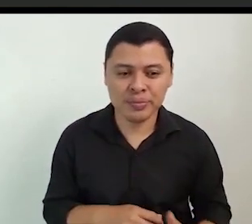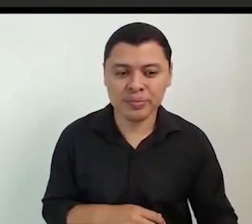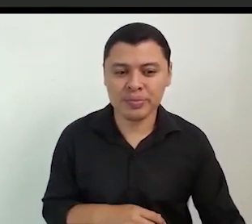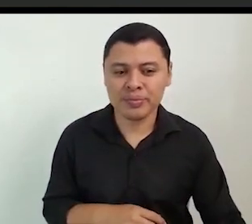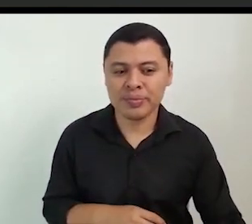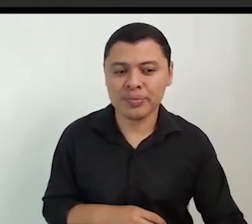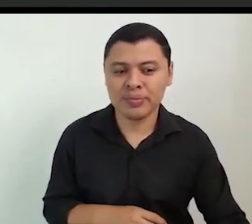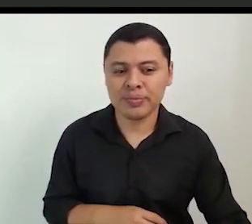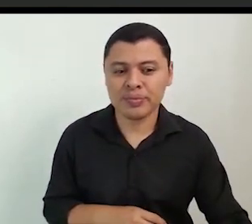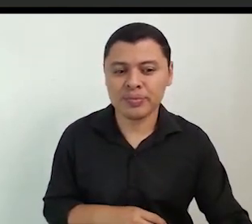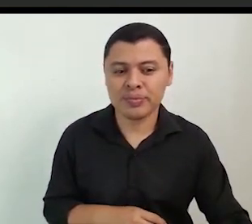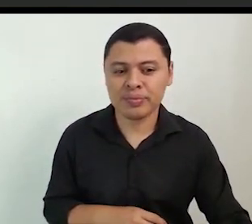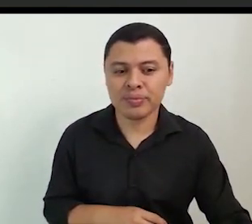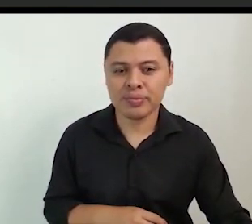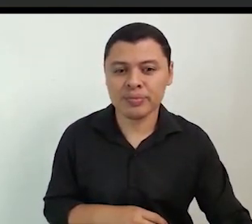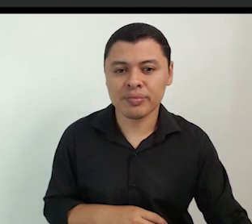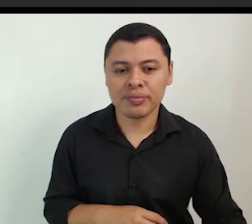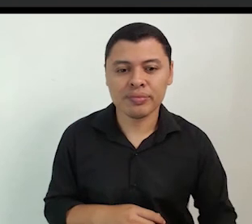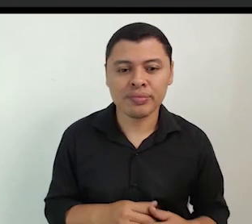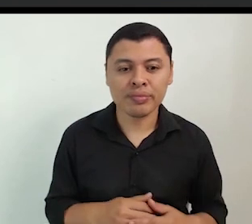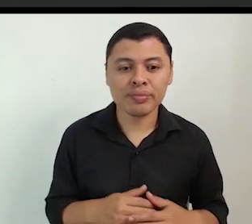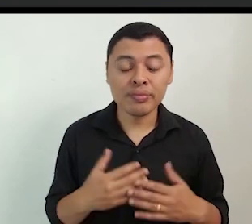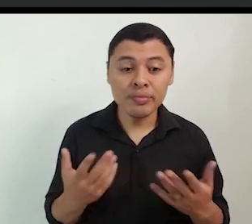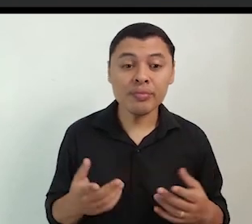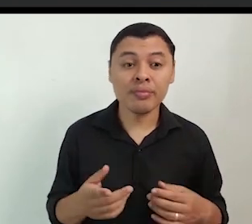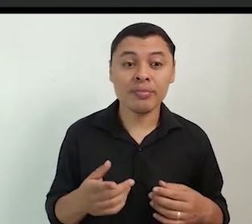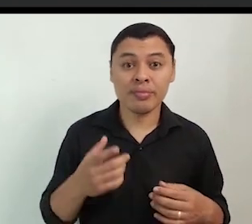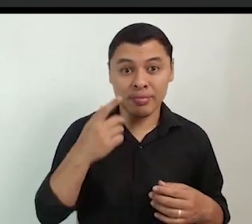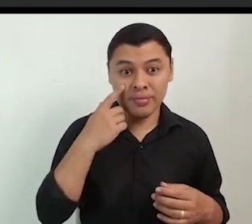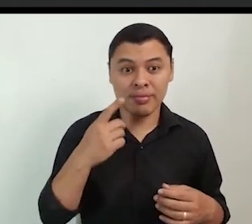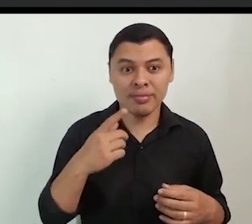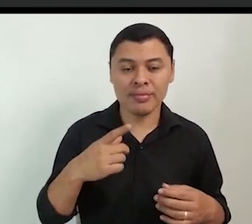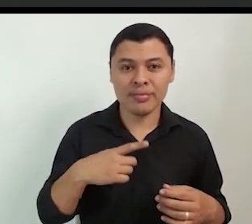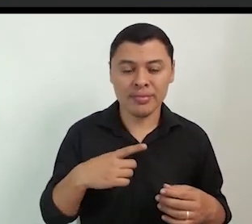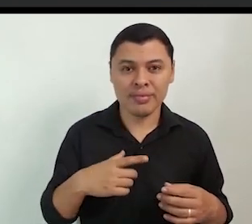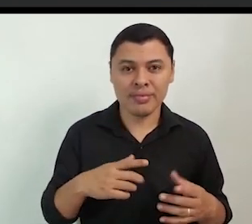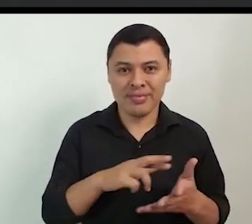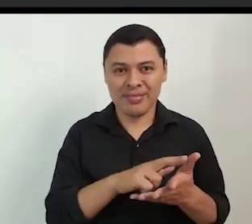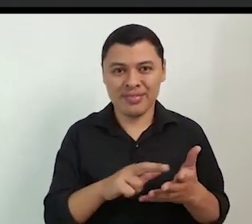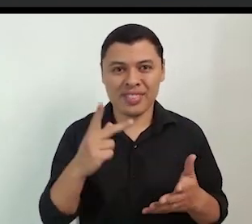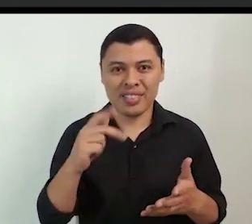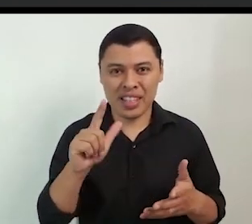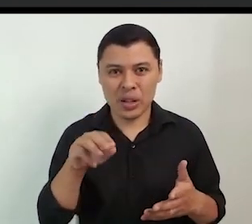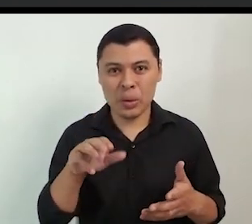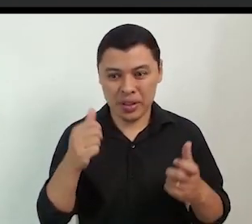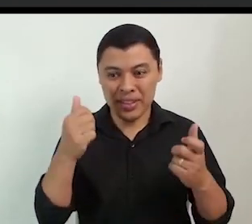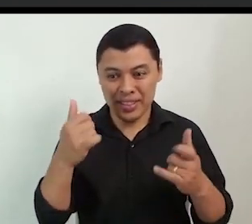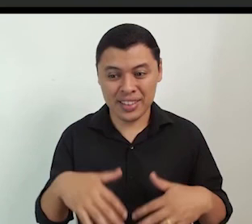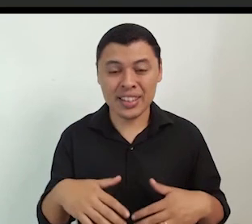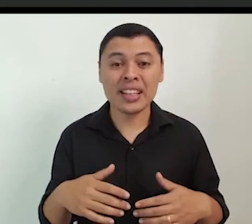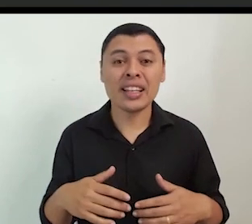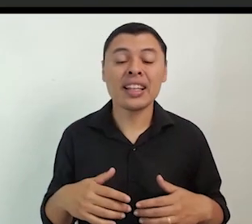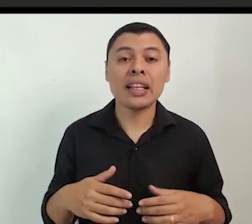Então, e aí essas possibilidades que a Paloma aventou são...